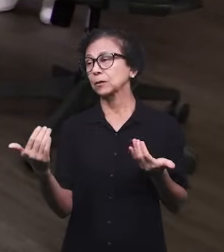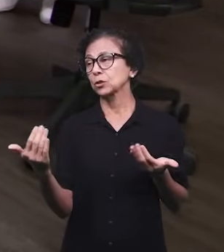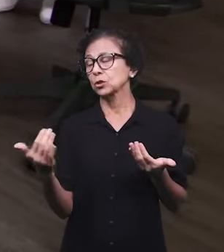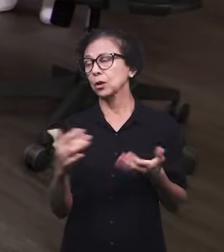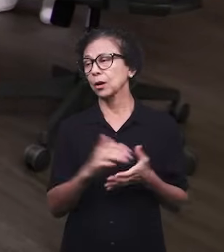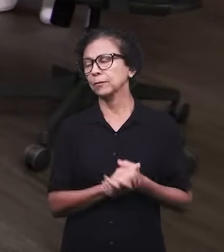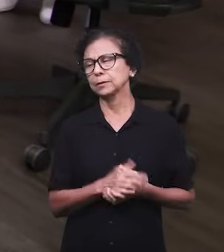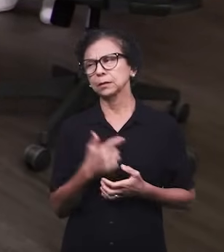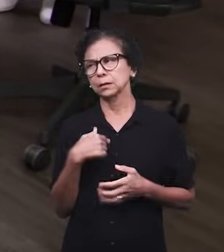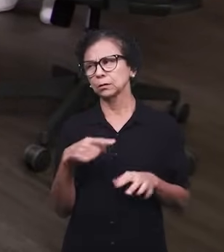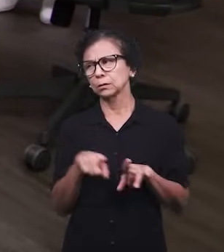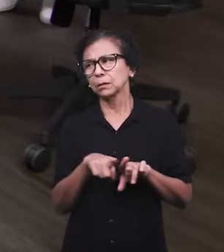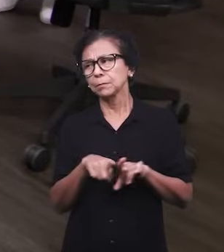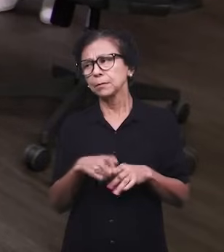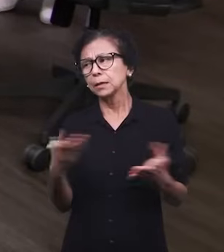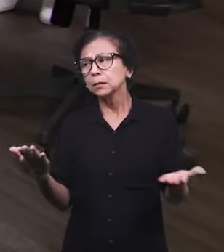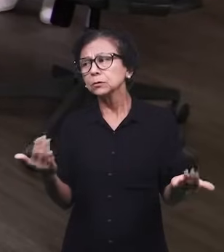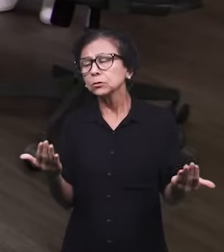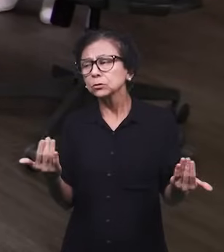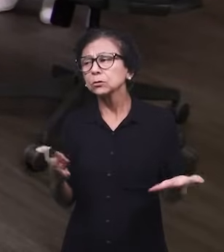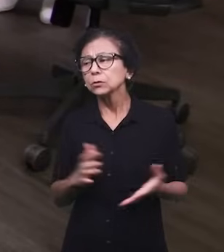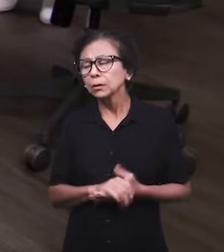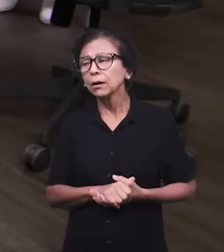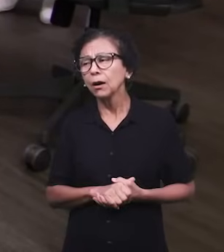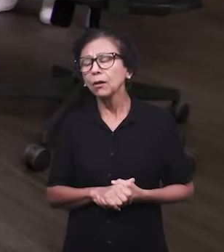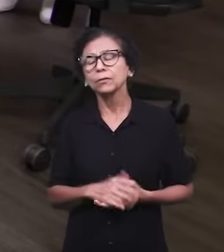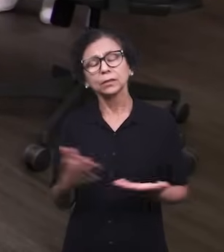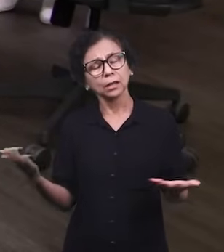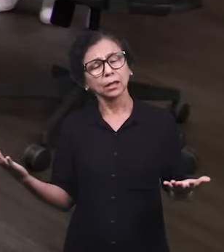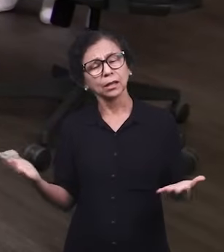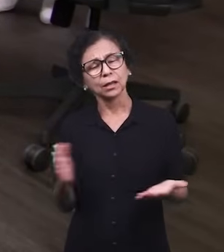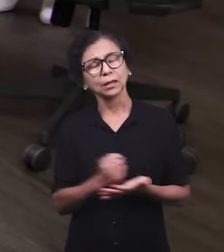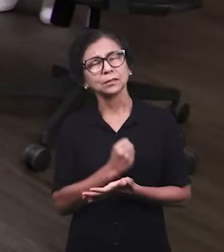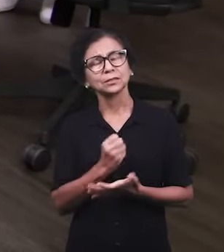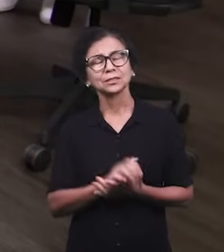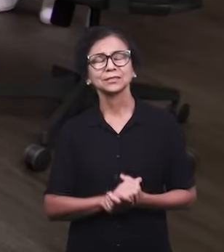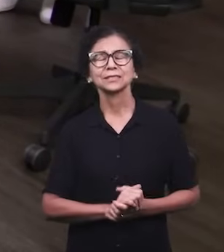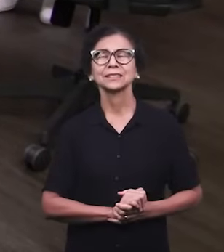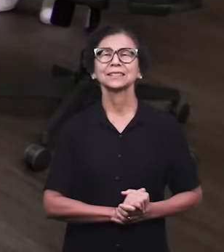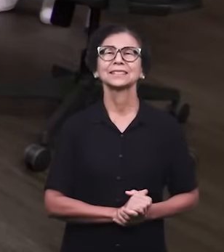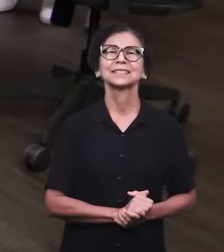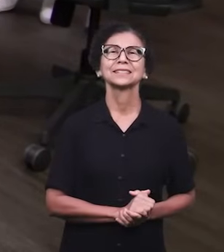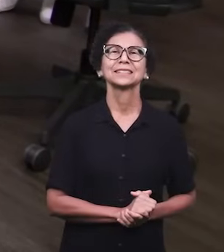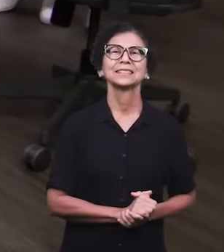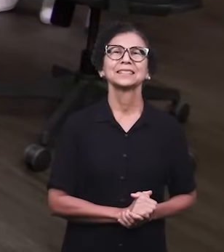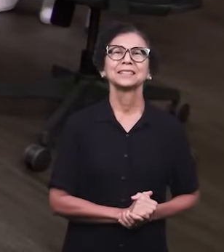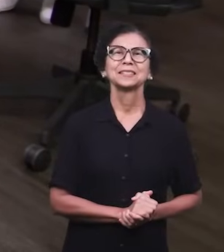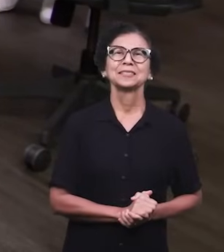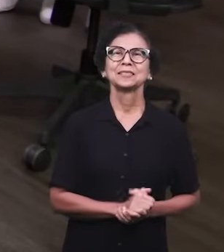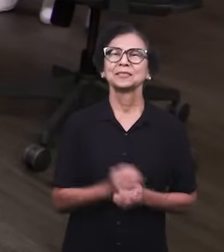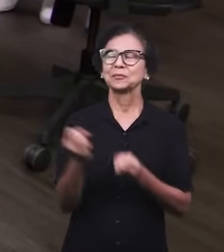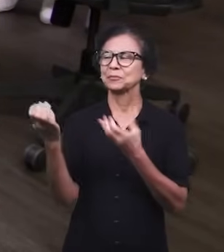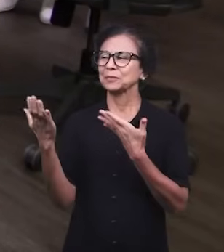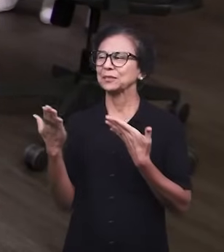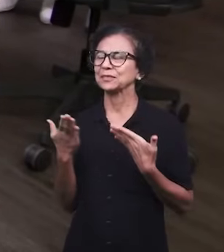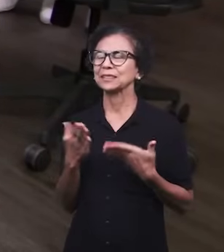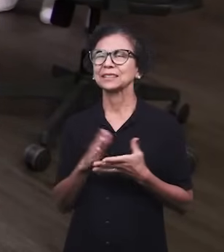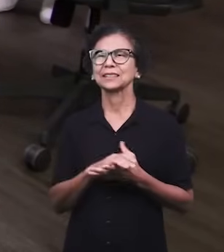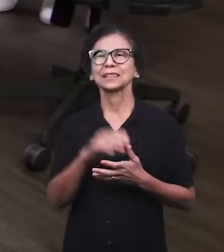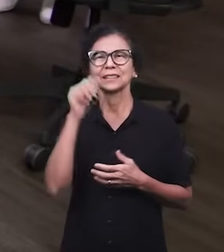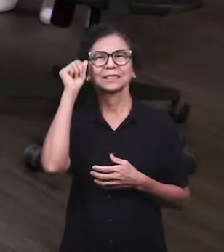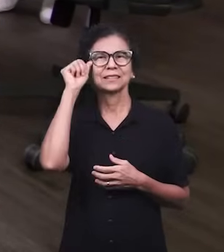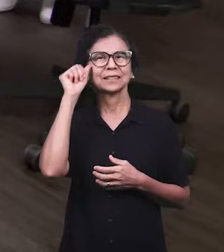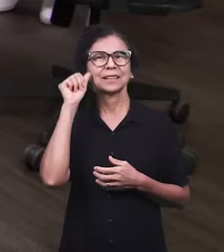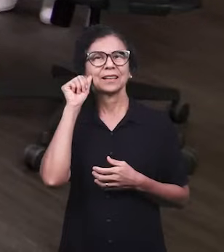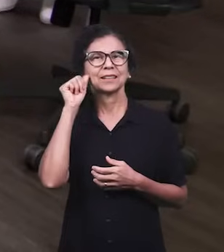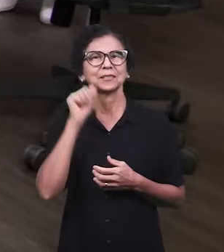eu já fico, você é jovem, Andréia. Você está aqui, você está no seu lugar de fala. Glória a Deus. Sempre muito bem-vinda, Andréia. Amém.